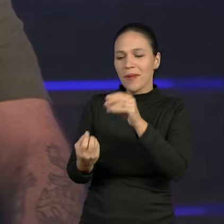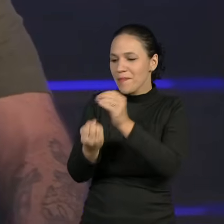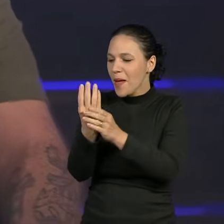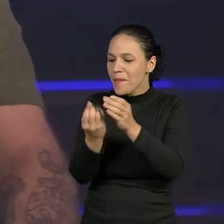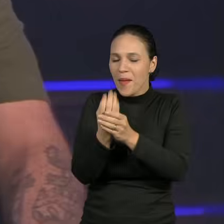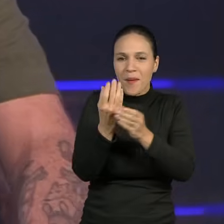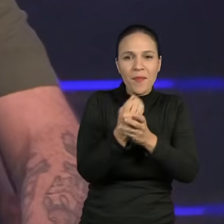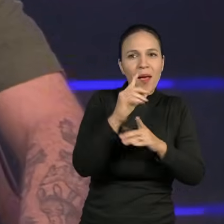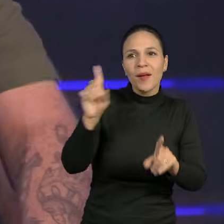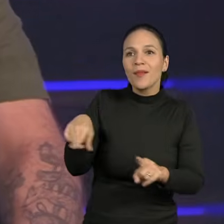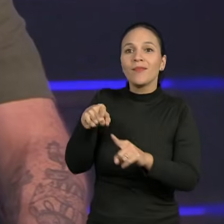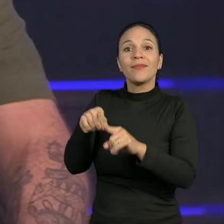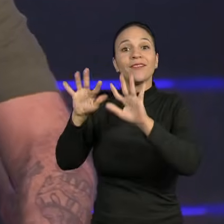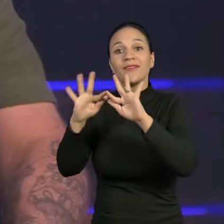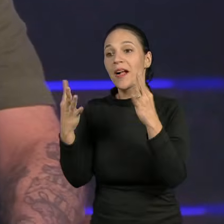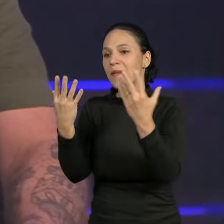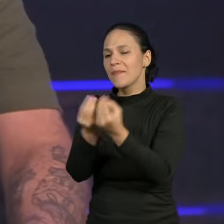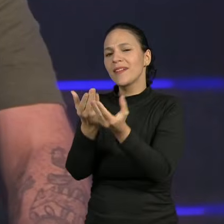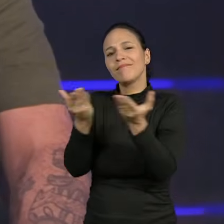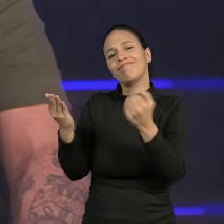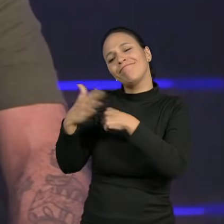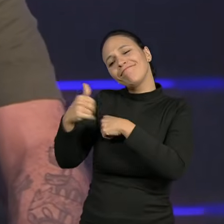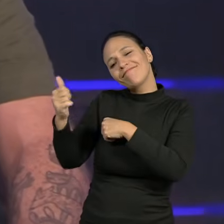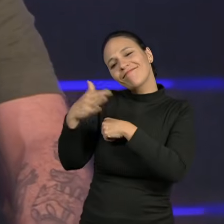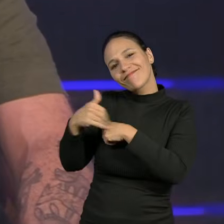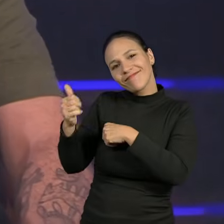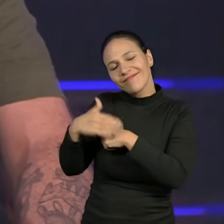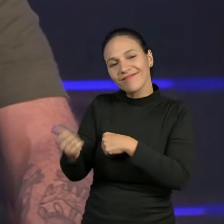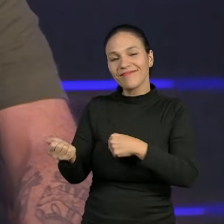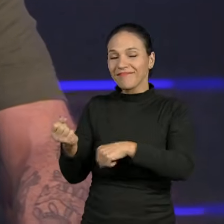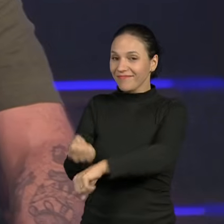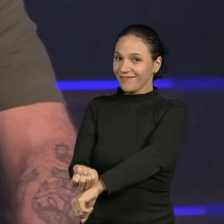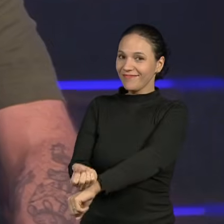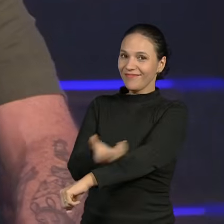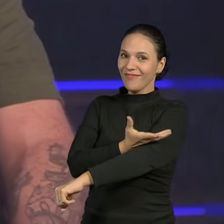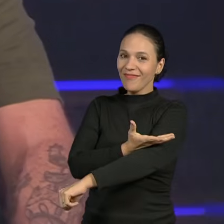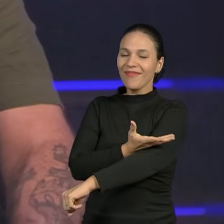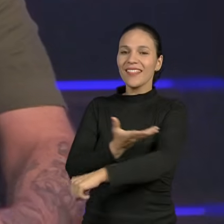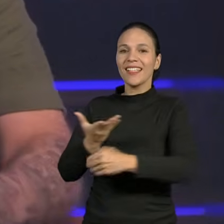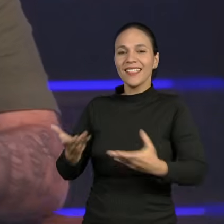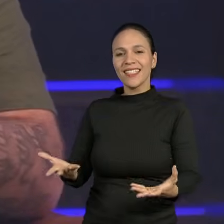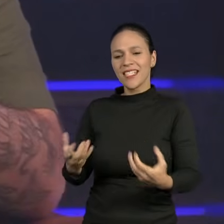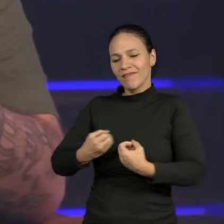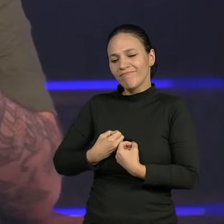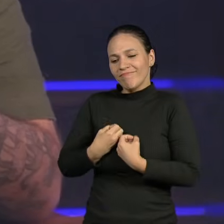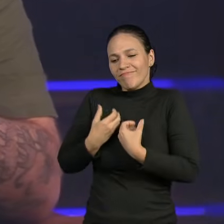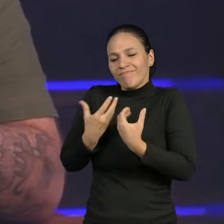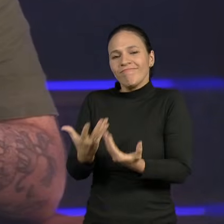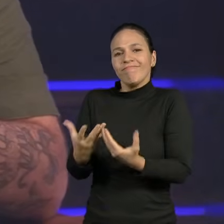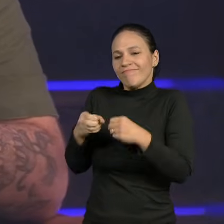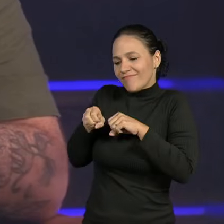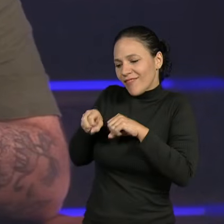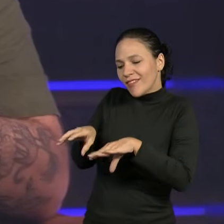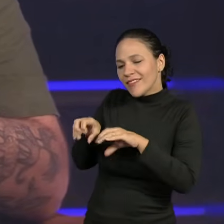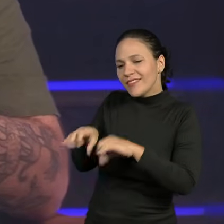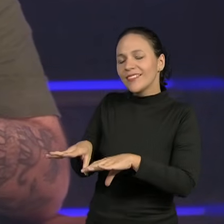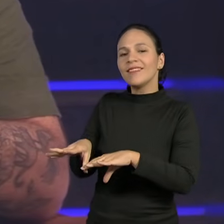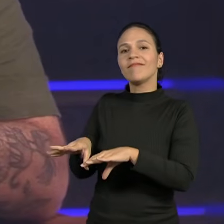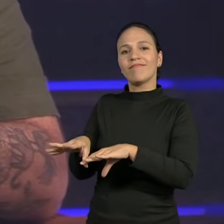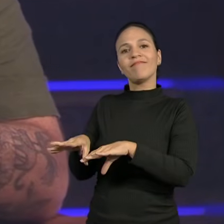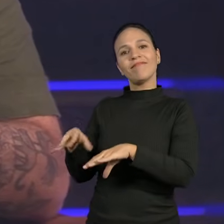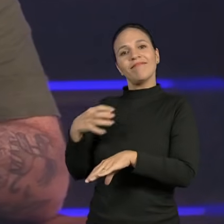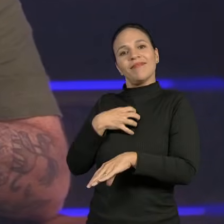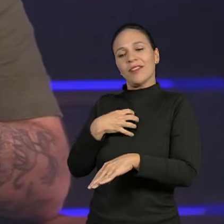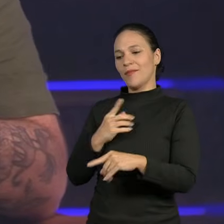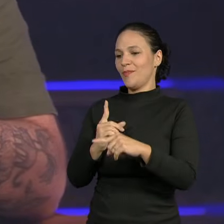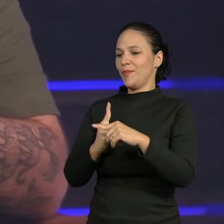para as famílias com tanto carinho, né? Com tanta emoção, coloca tanta educação ali, tanto sentimento